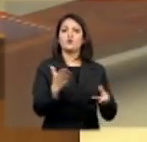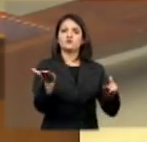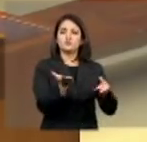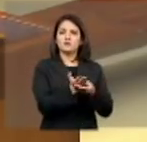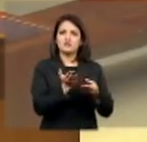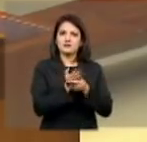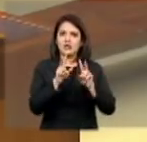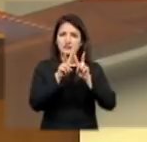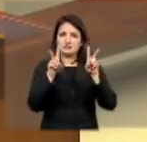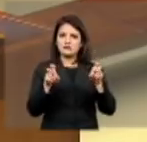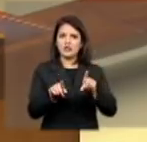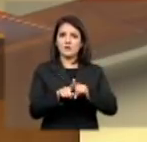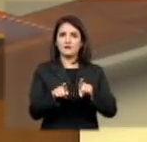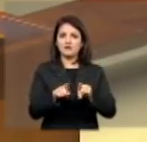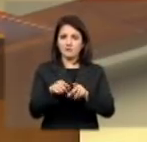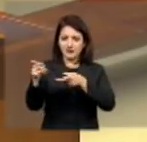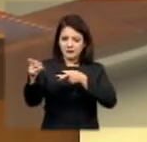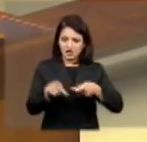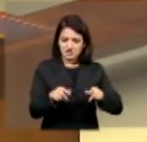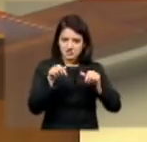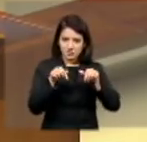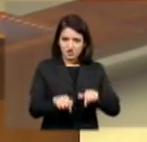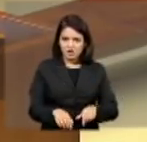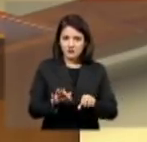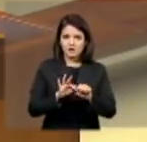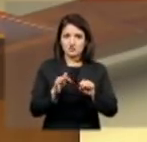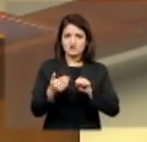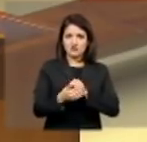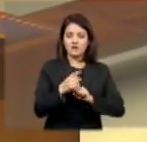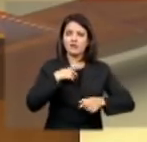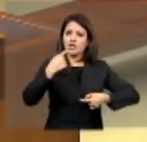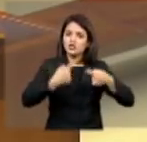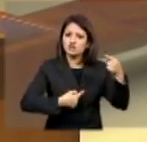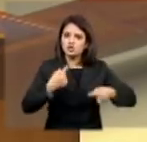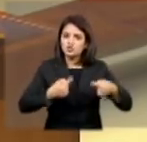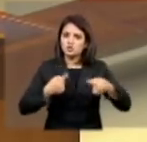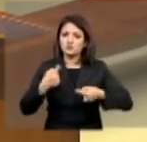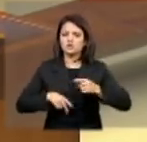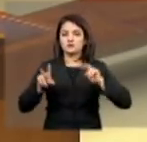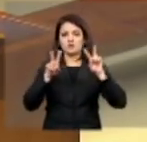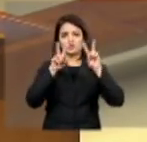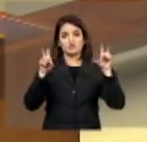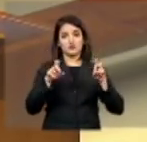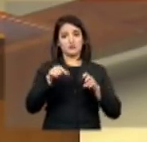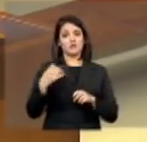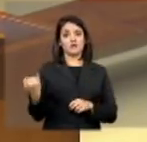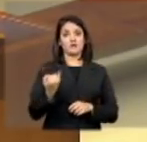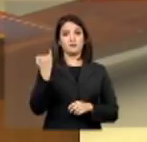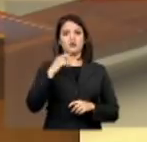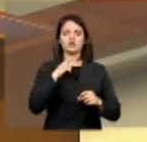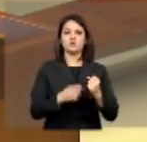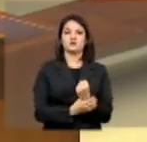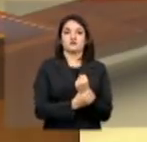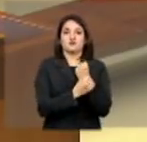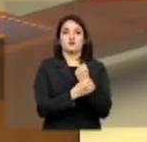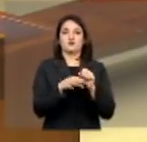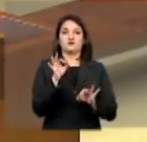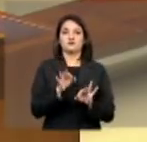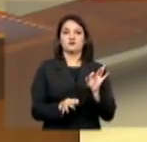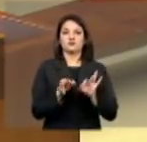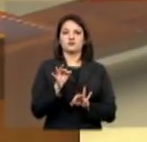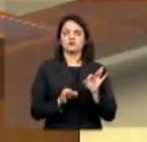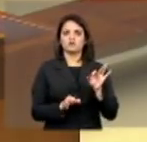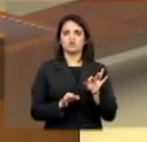suprema corte para tratar da matéria e é importante que se tenha uma segurança jurídica a ponto de